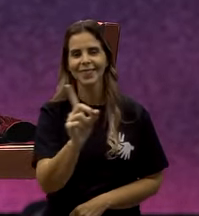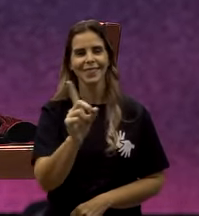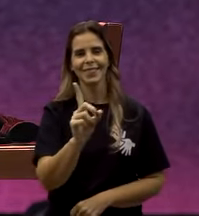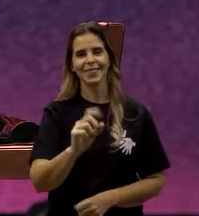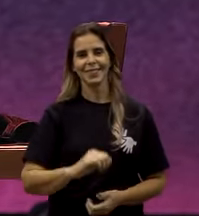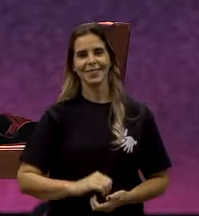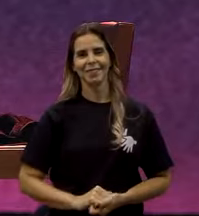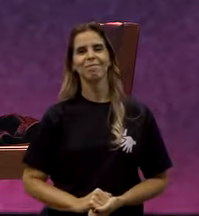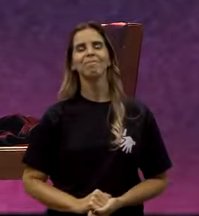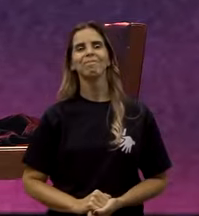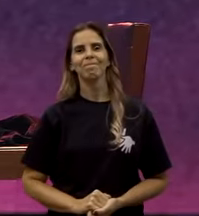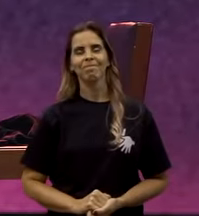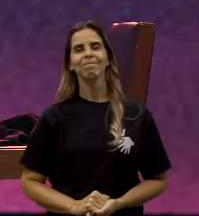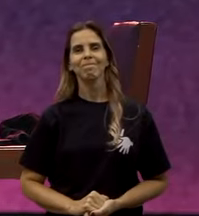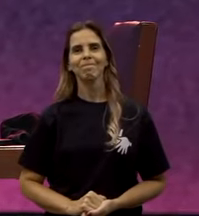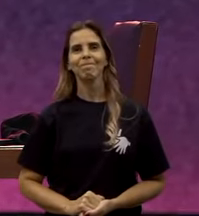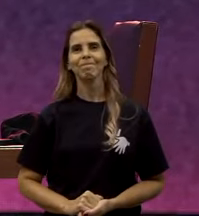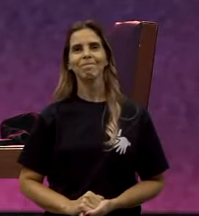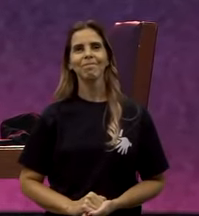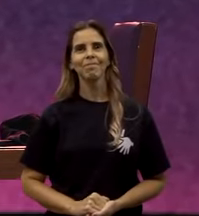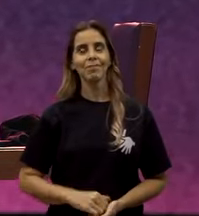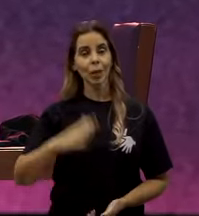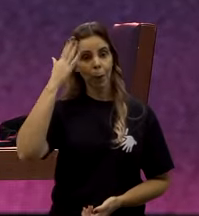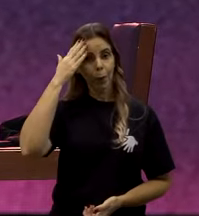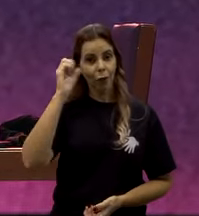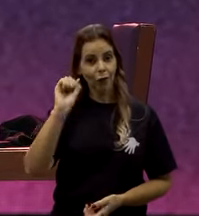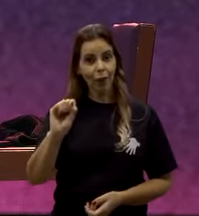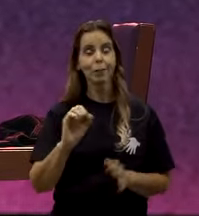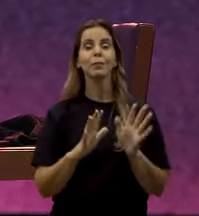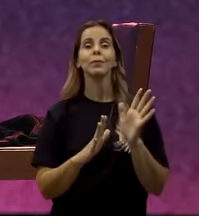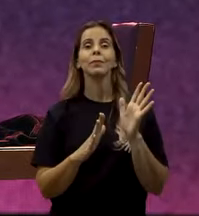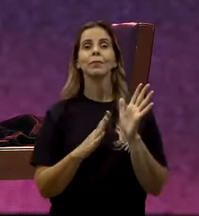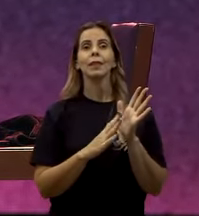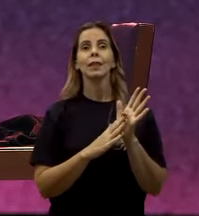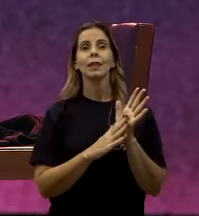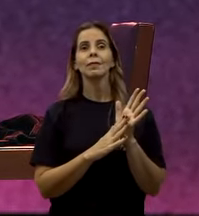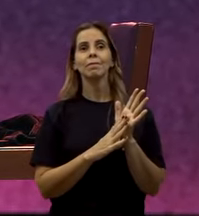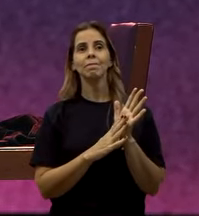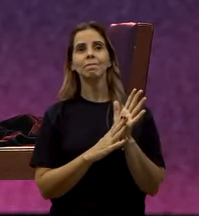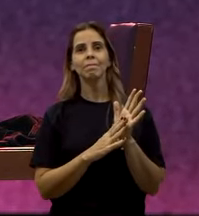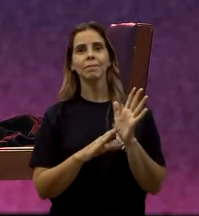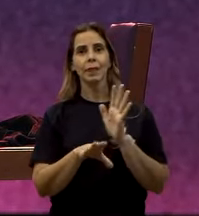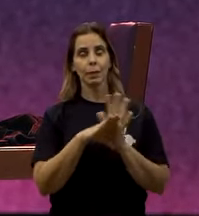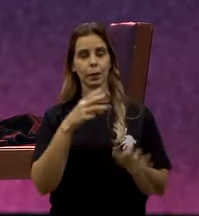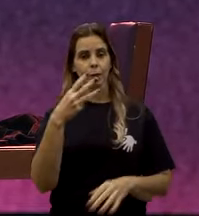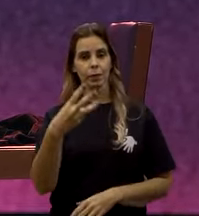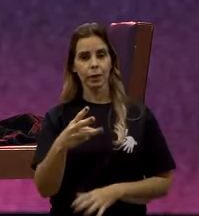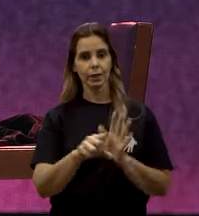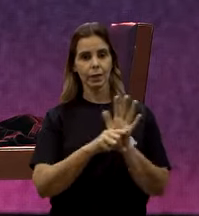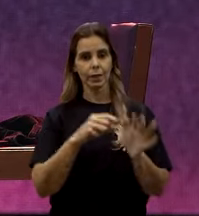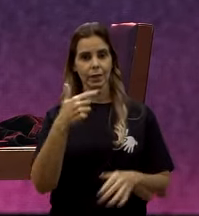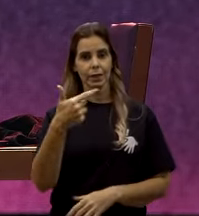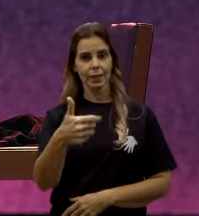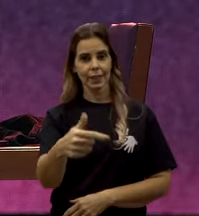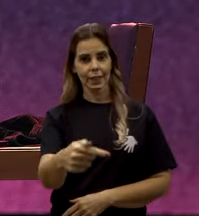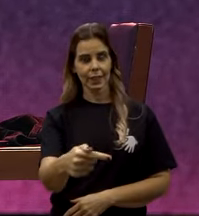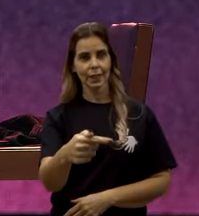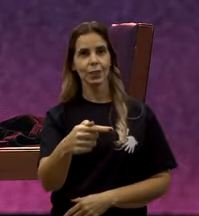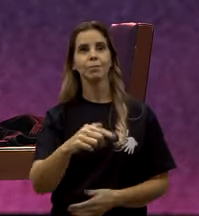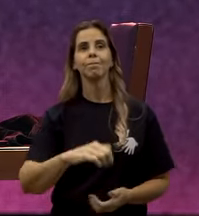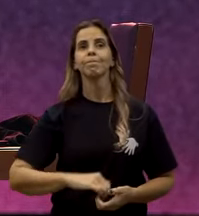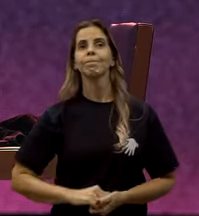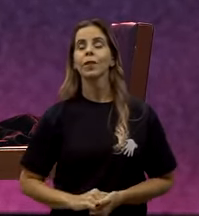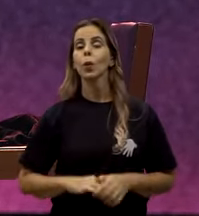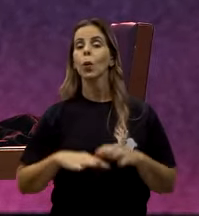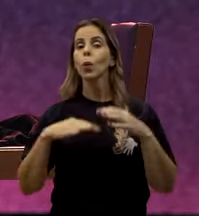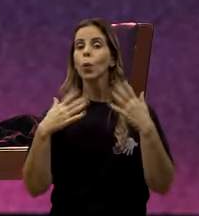provérbios Capítulo 3 Versículo 27 quando elhe for possível não deixe fazer o bem a quem Dele precisa a quem